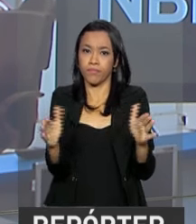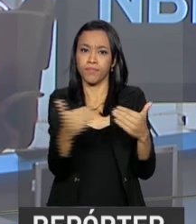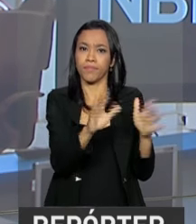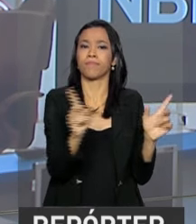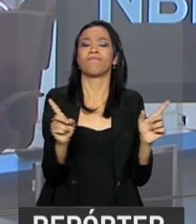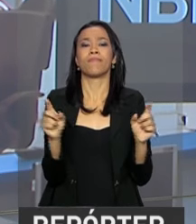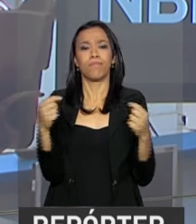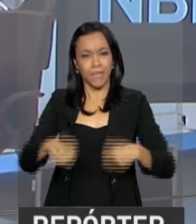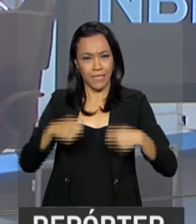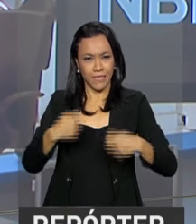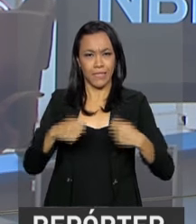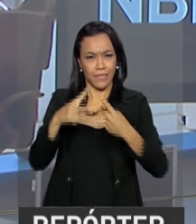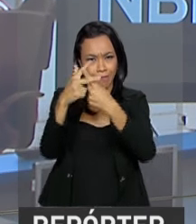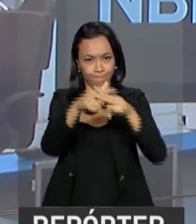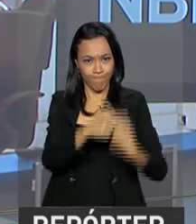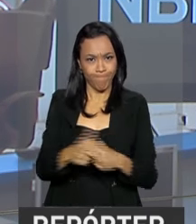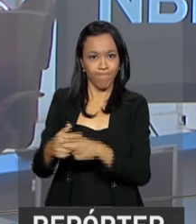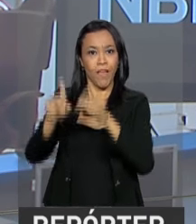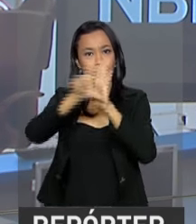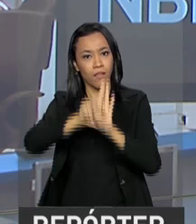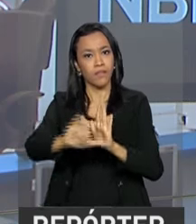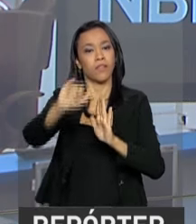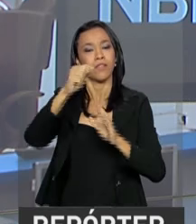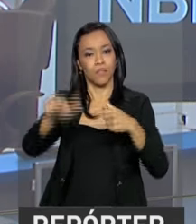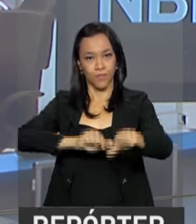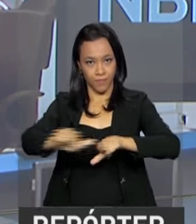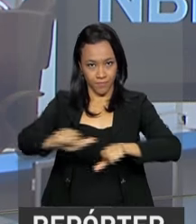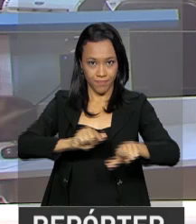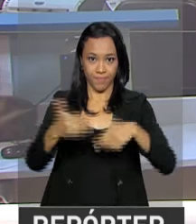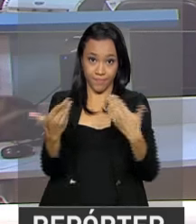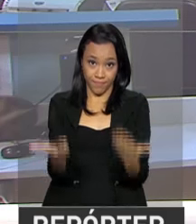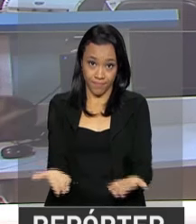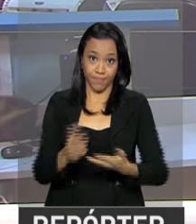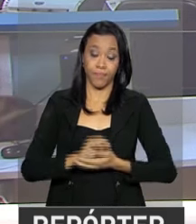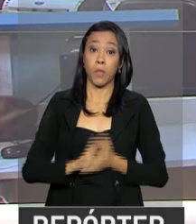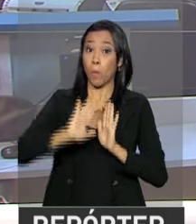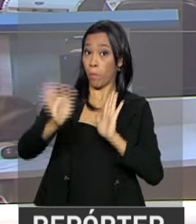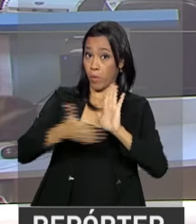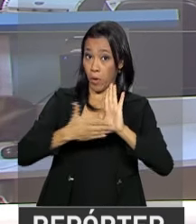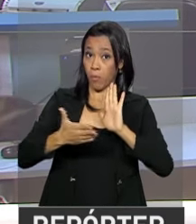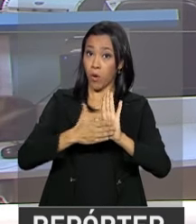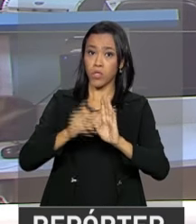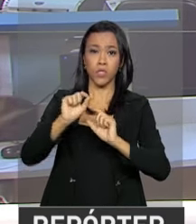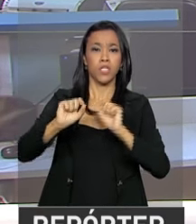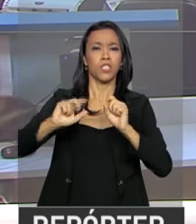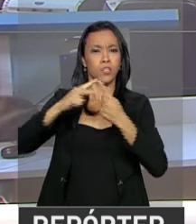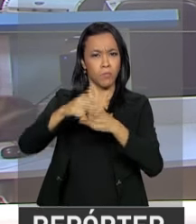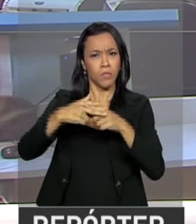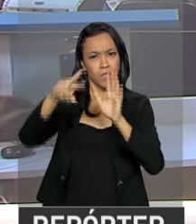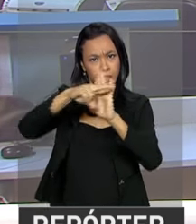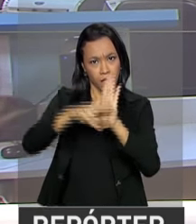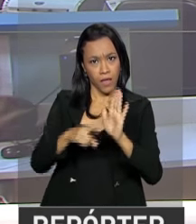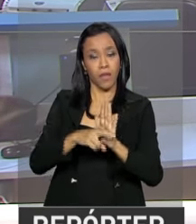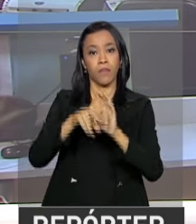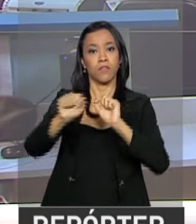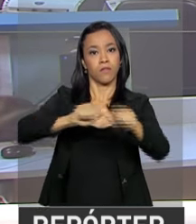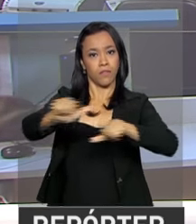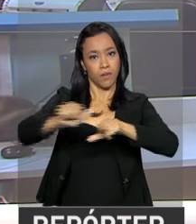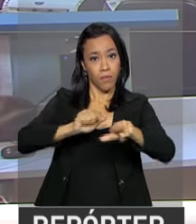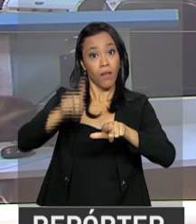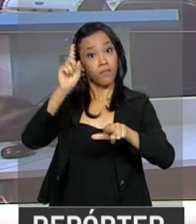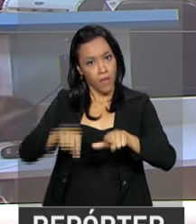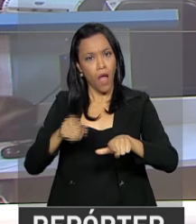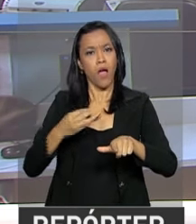é necessário modernizar a legislação trabalhista. Uma proposta de reforma das leis do trabalho está